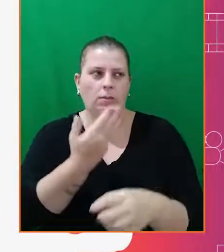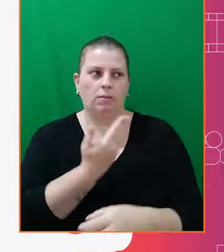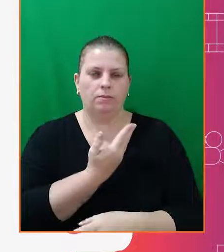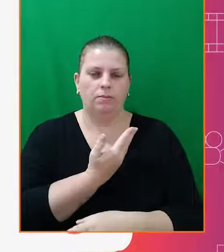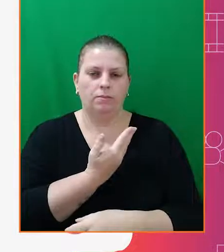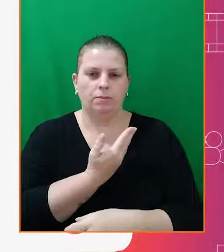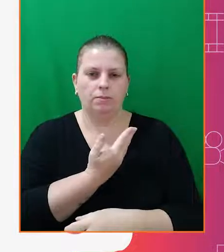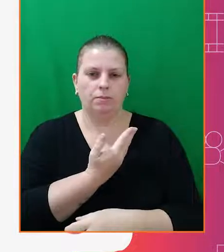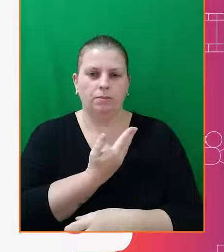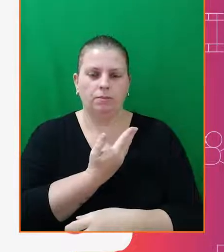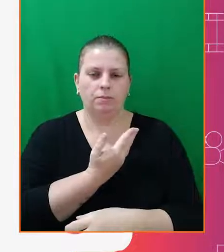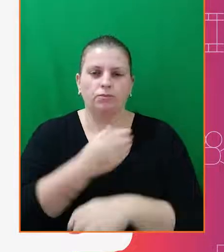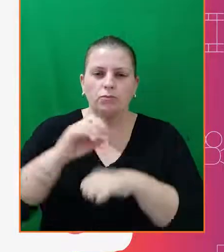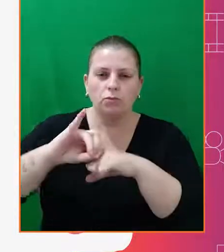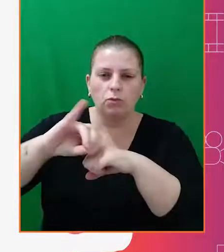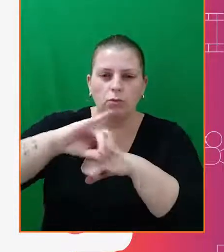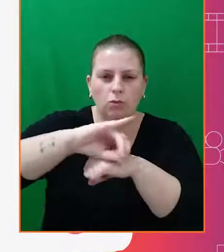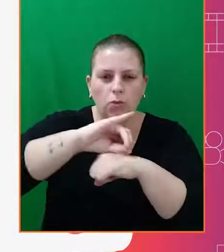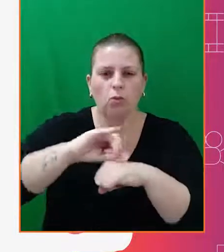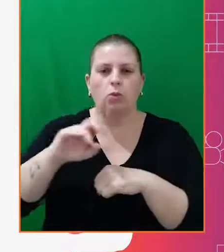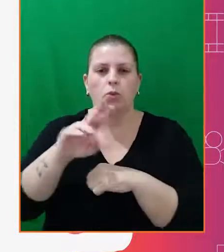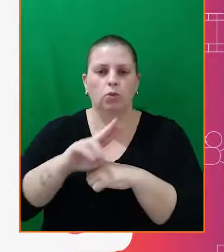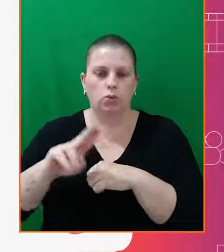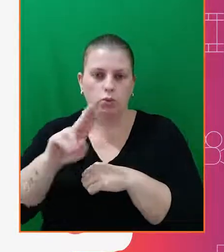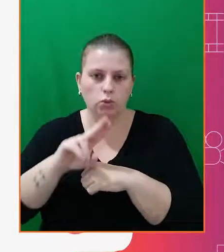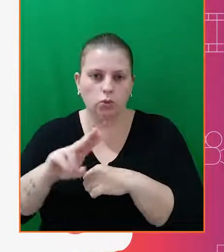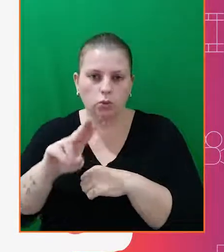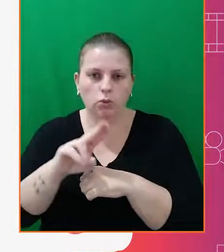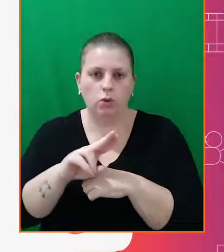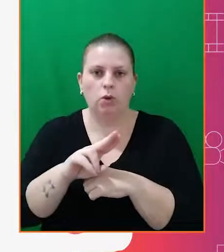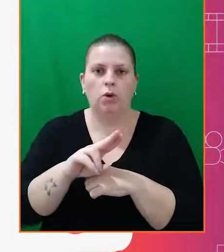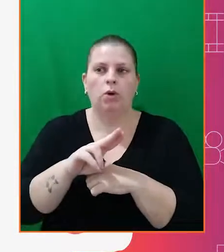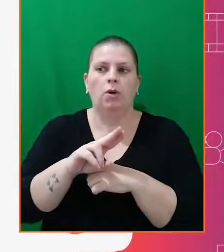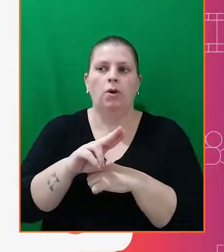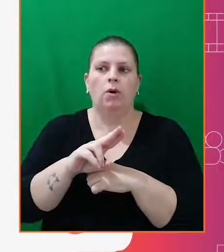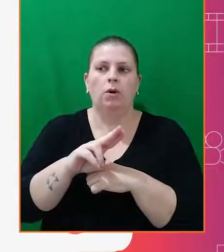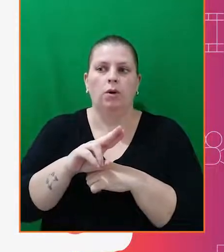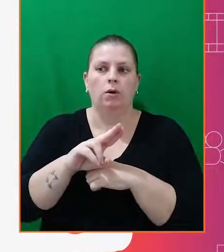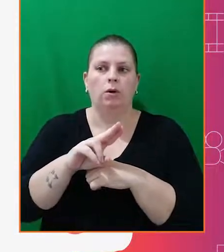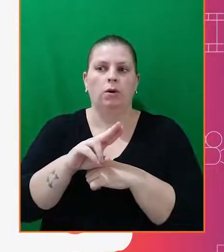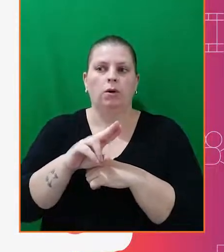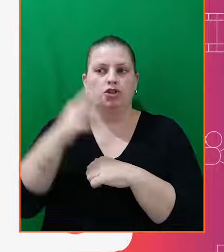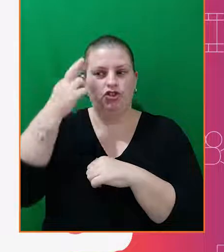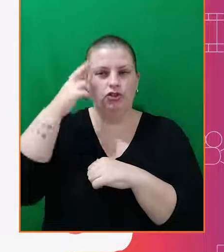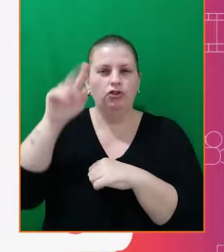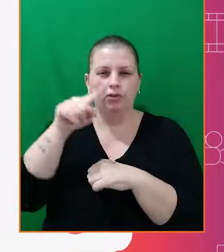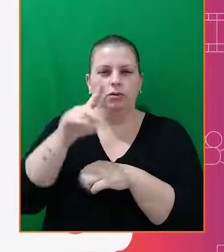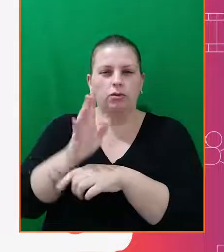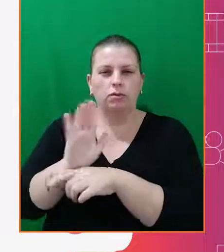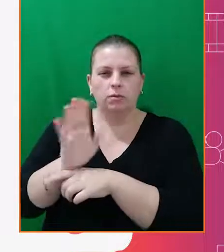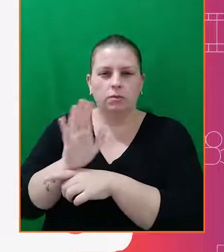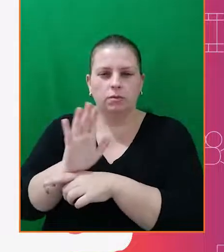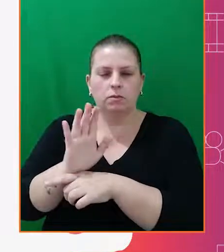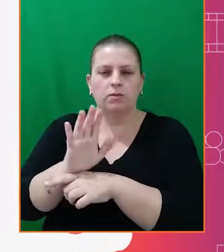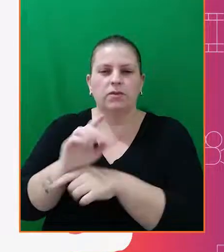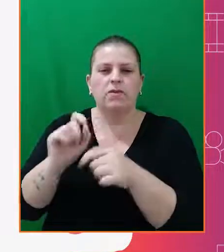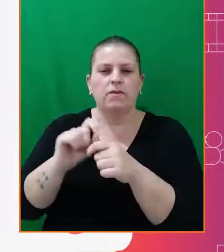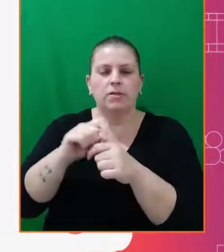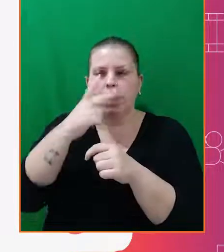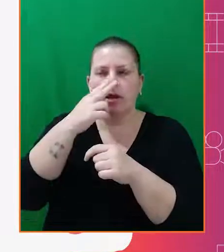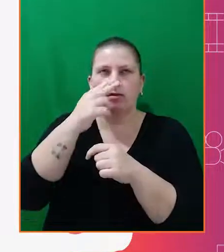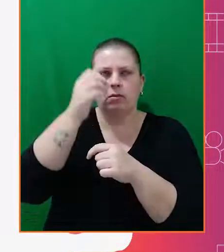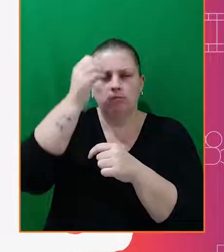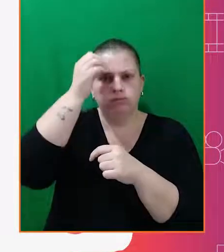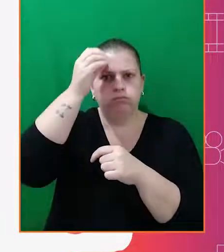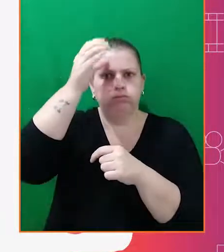e caracteres já na TV e no cinema. Mas elas foram usadas aqui, e o Stanley Kubrick, que é o diretor deste filme, criou